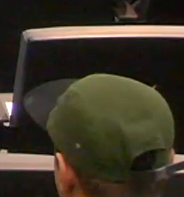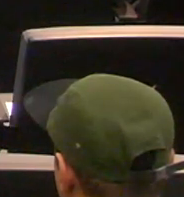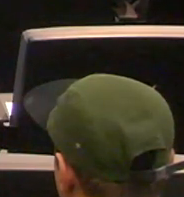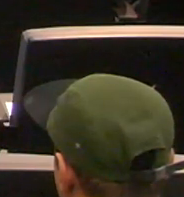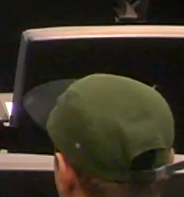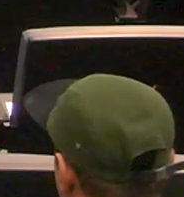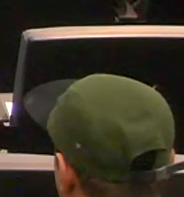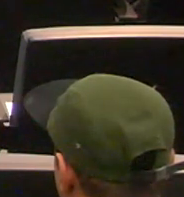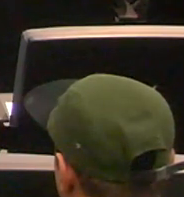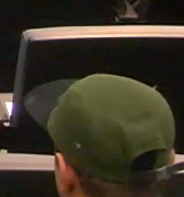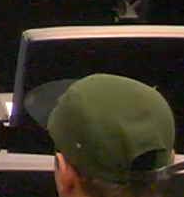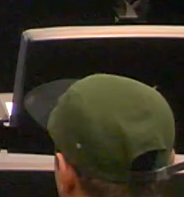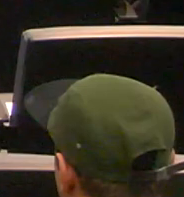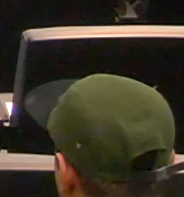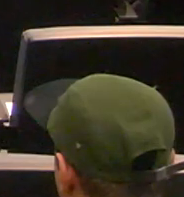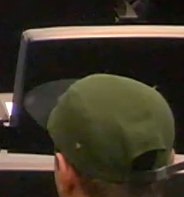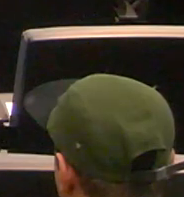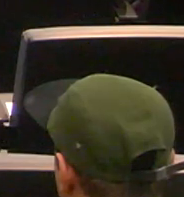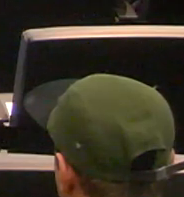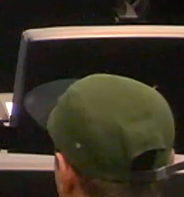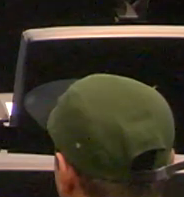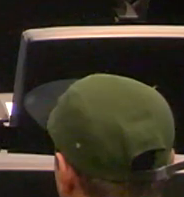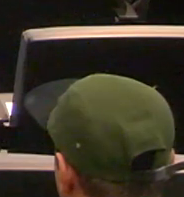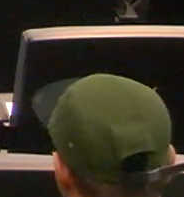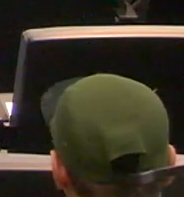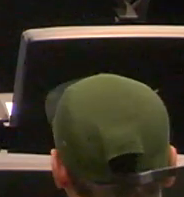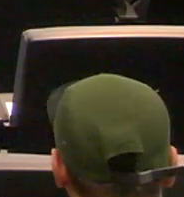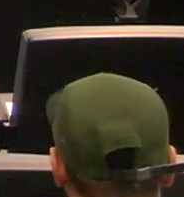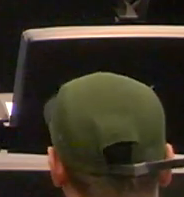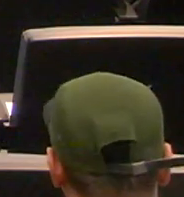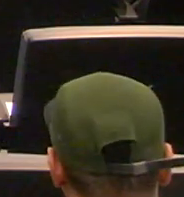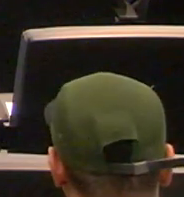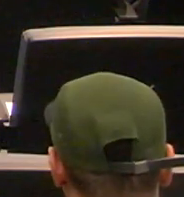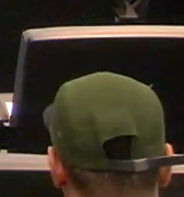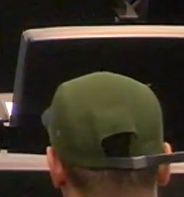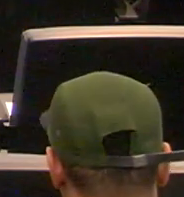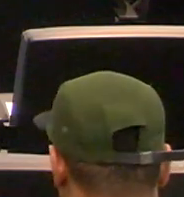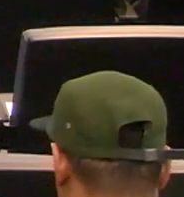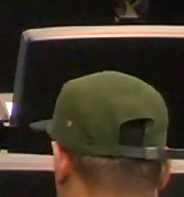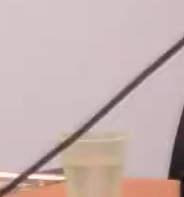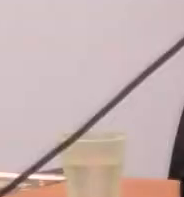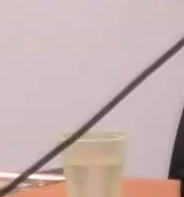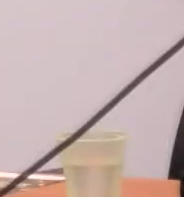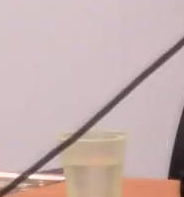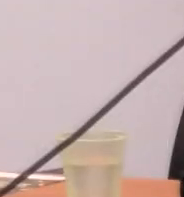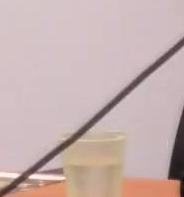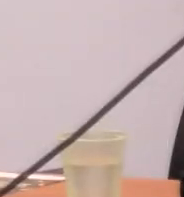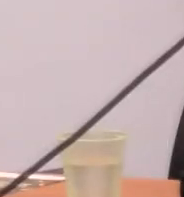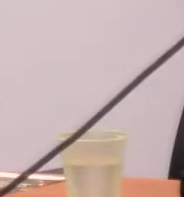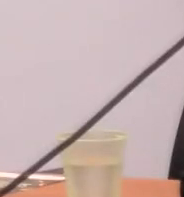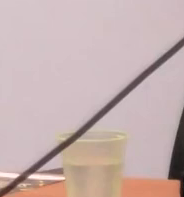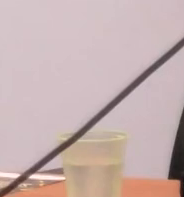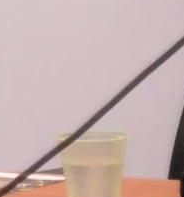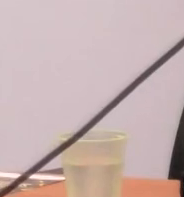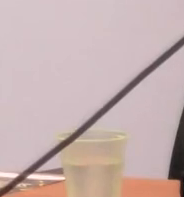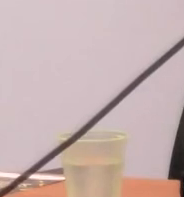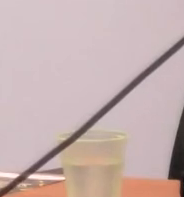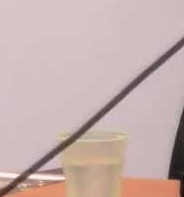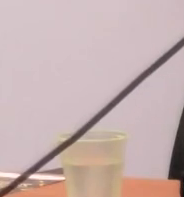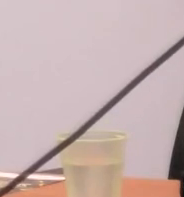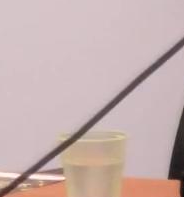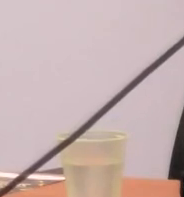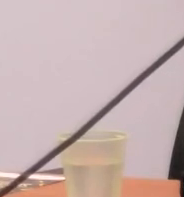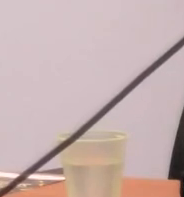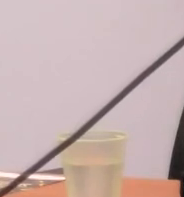aqui são medidas anti povo medidas que não valorizam os nossos aspectos uma das principais informações que nós